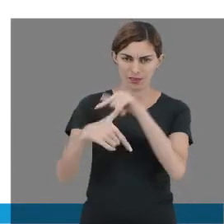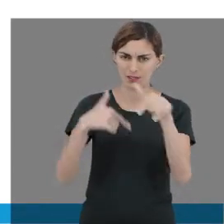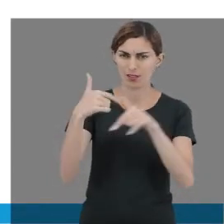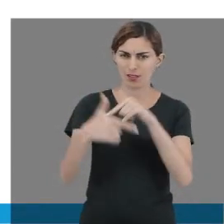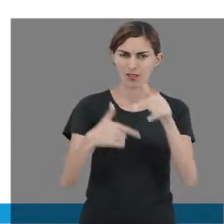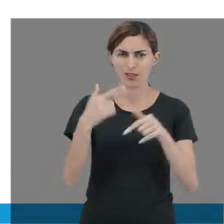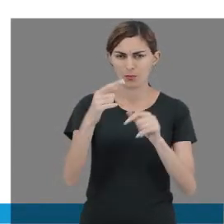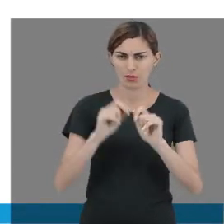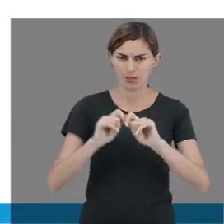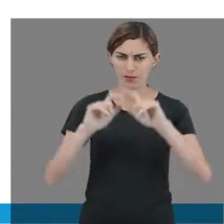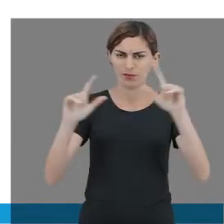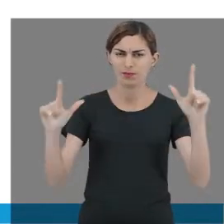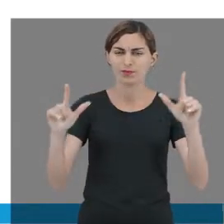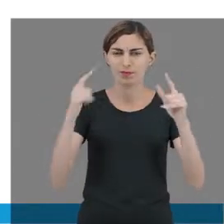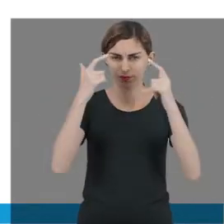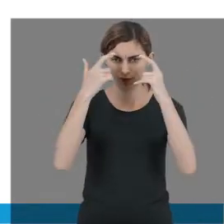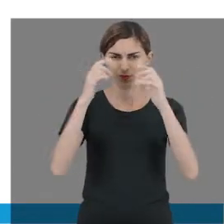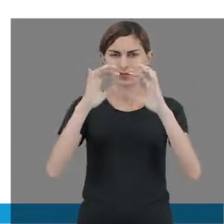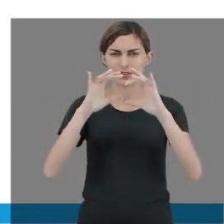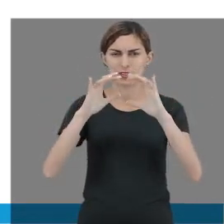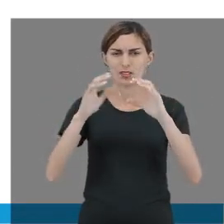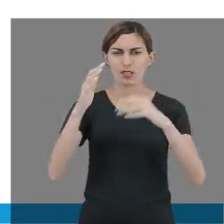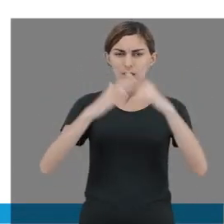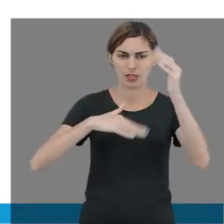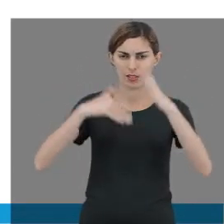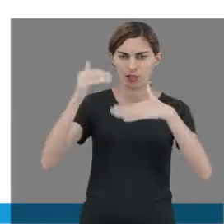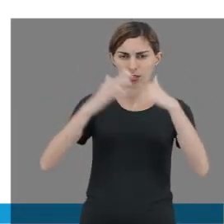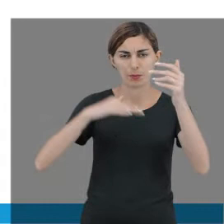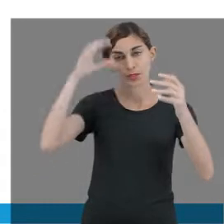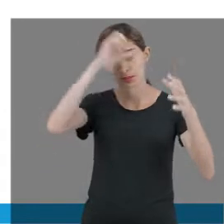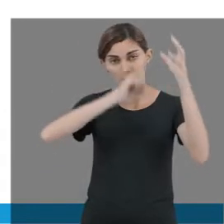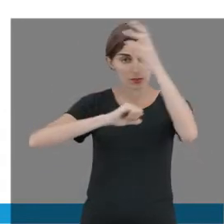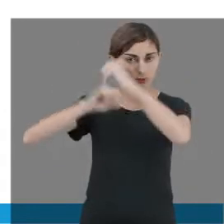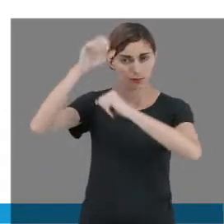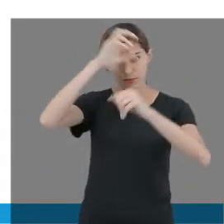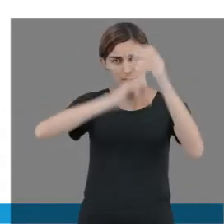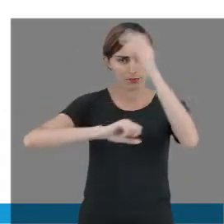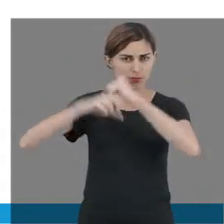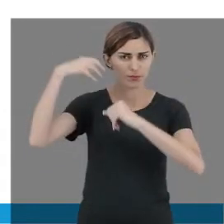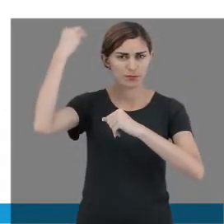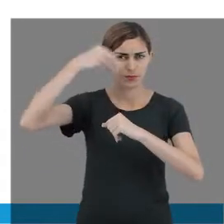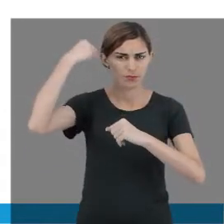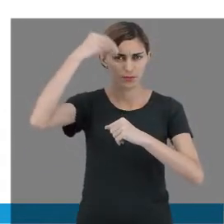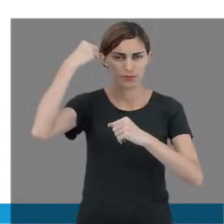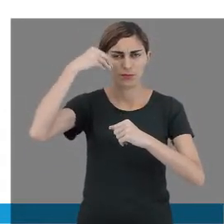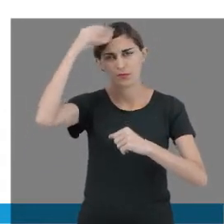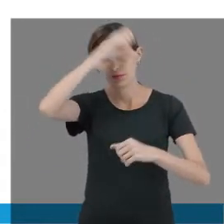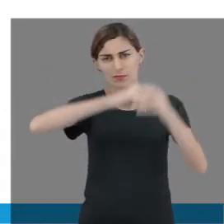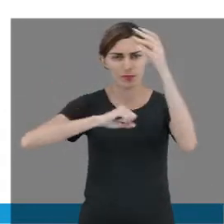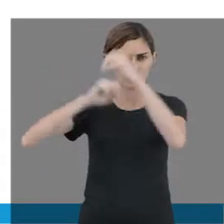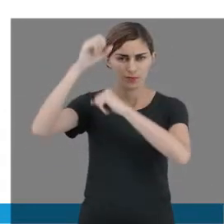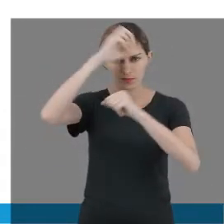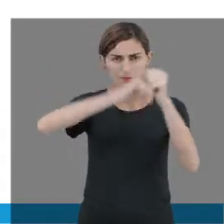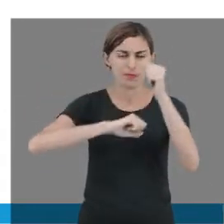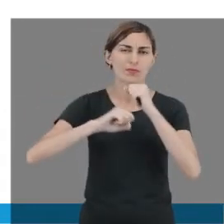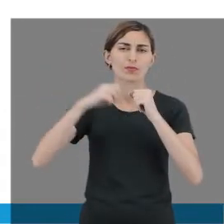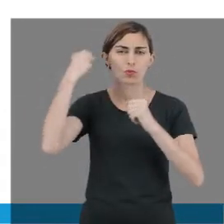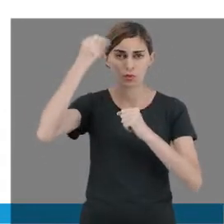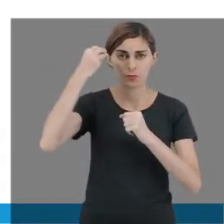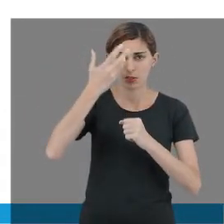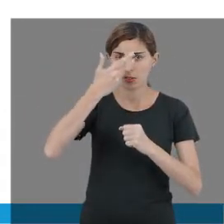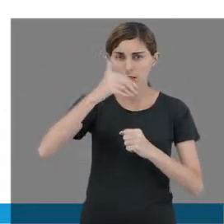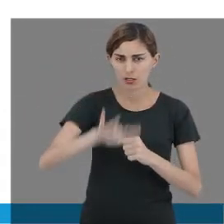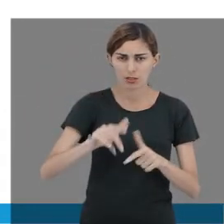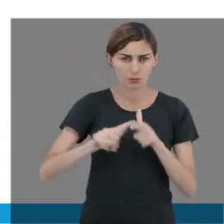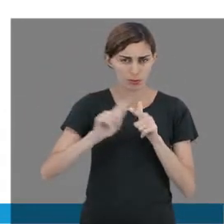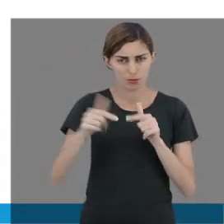na plasticidade cerebral, que é a capacidade que a gente tem de aprender com a experiência. Então, o aprendizado requer experiência. Uma criança que não tem